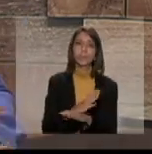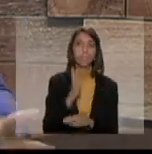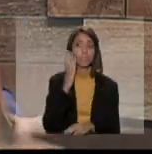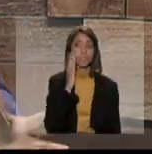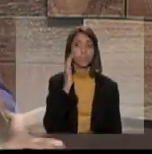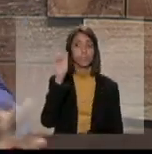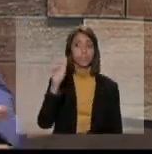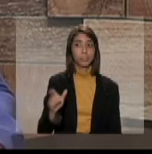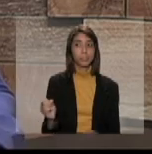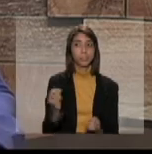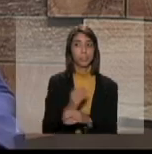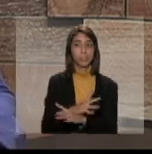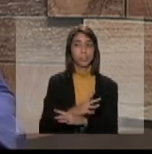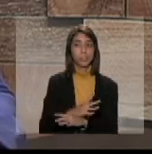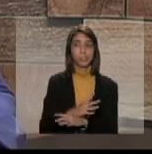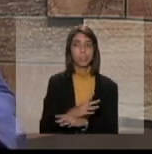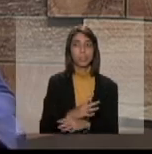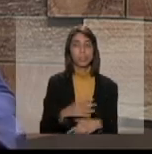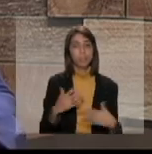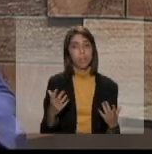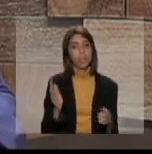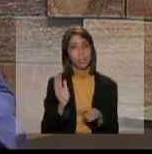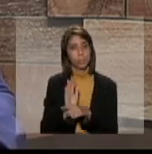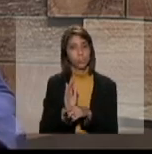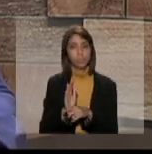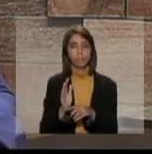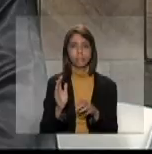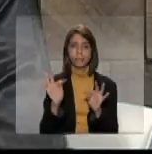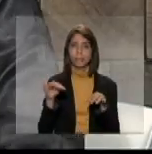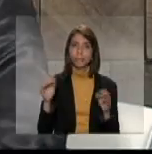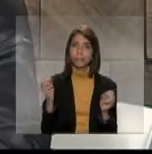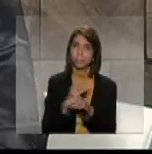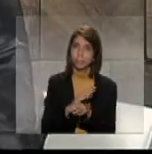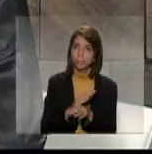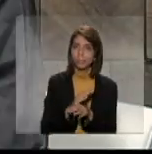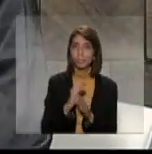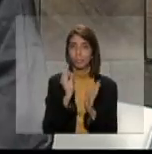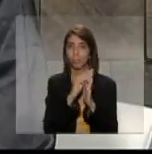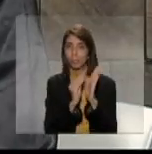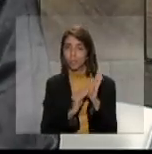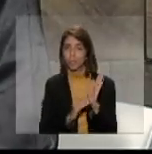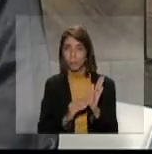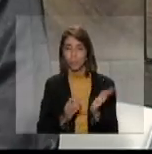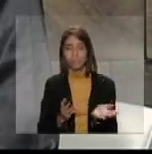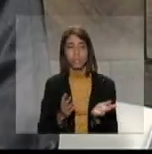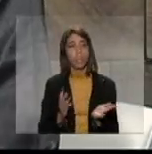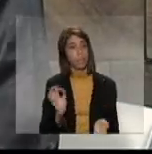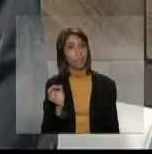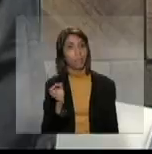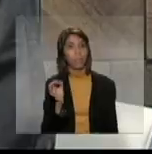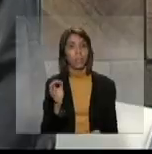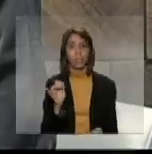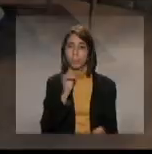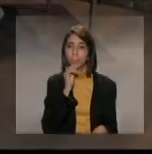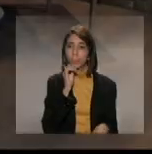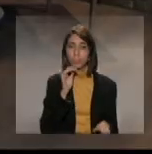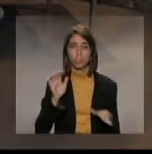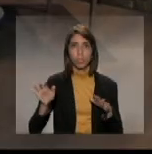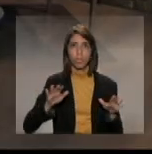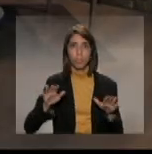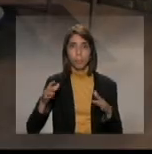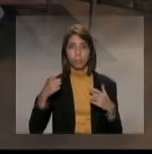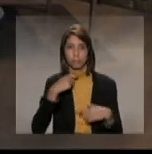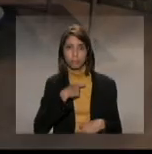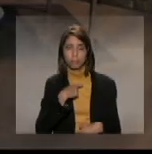já está carregado já está bem carregada de informação em ajuda já completaram a ajuda faz faz uma diferença se você se